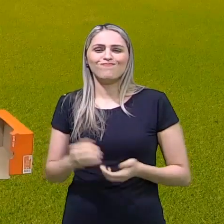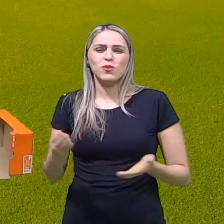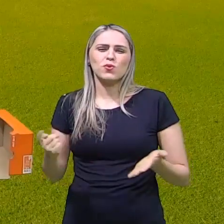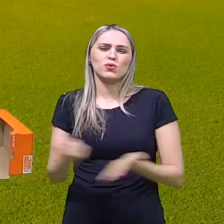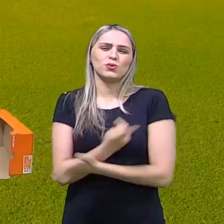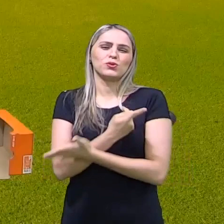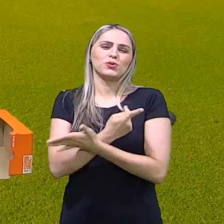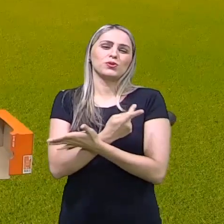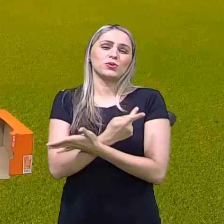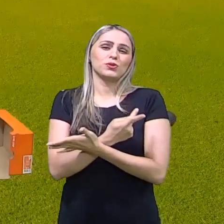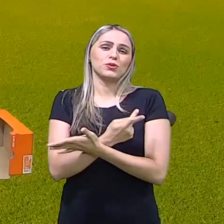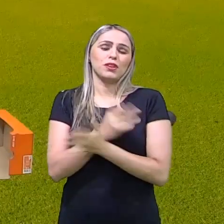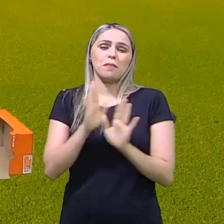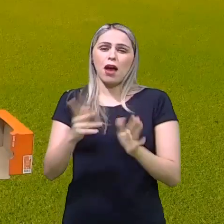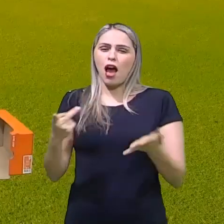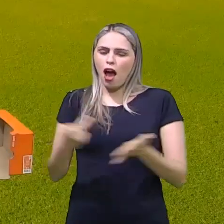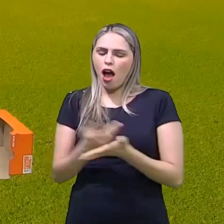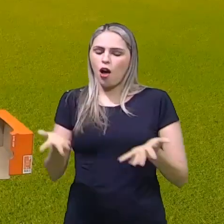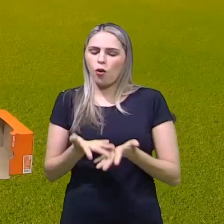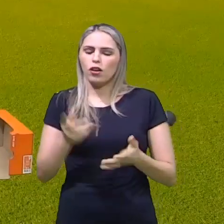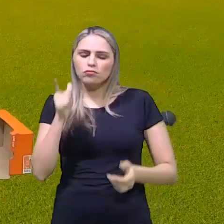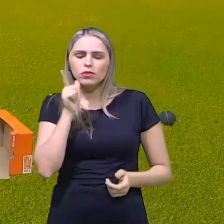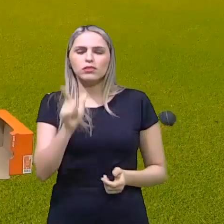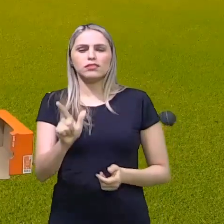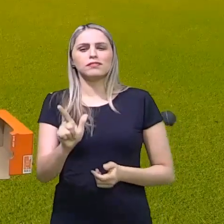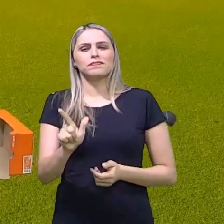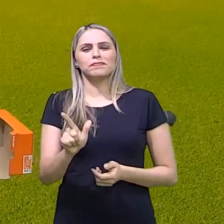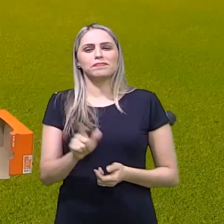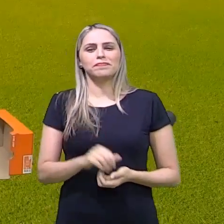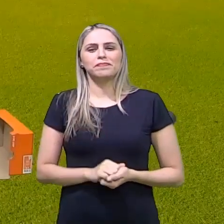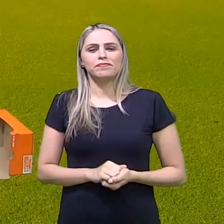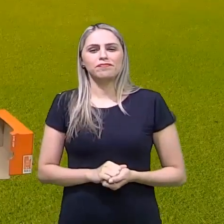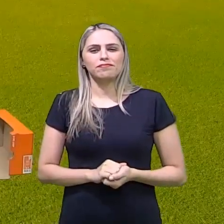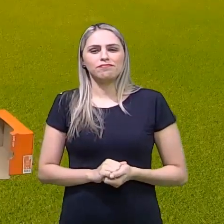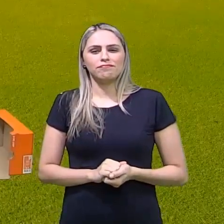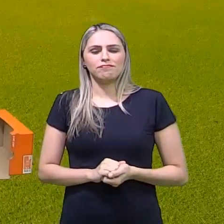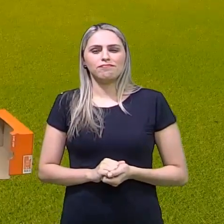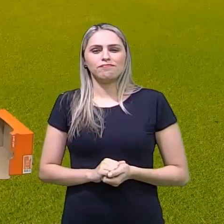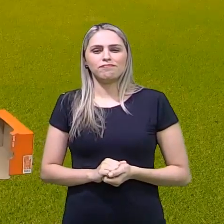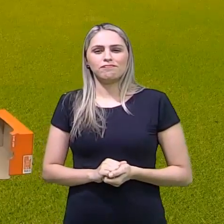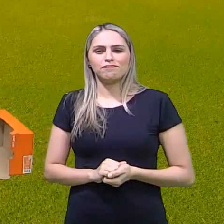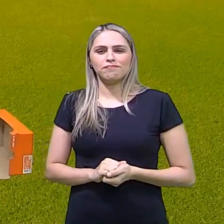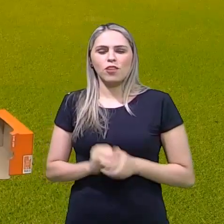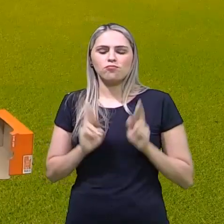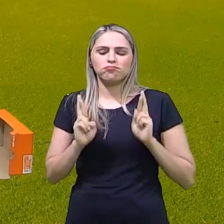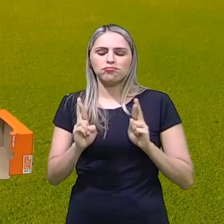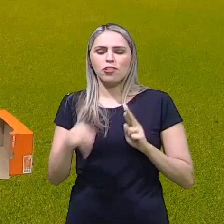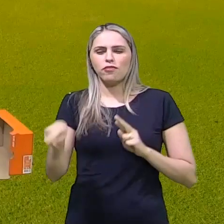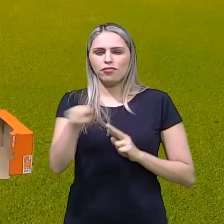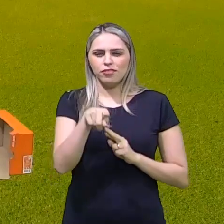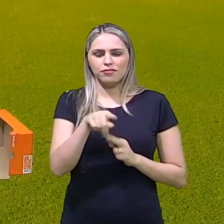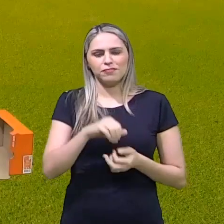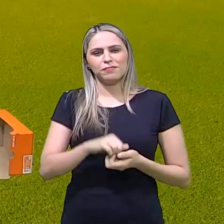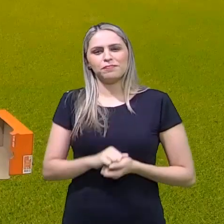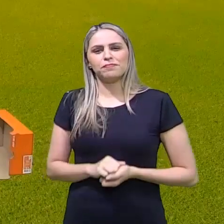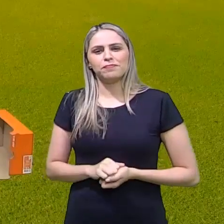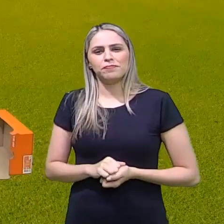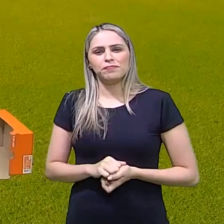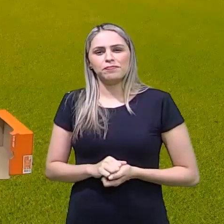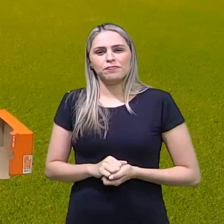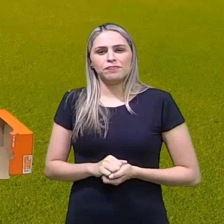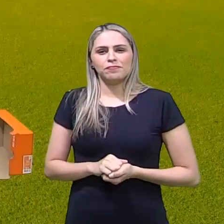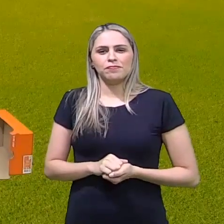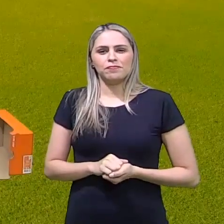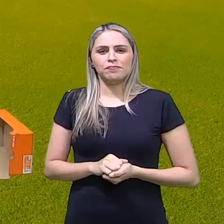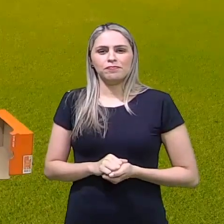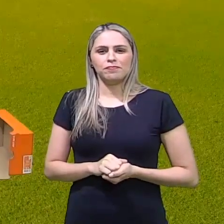de novo, mas agora eu vou conseguir. Você vai conseguir. Vou colocar, e vou acreditar em você, vou colocar um pouco mais distante ainda. Você vai conseguir. Será que eu consigo, professor? Com certeza, você consegue.